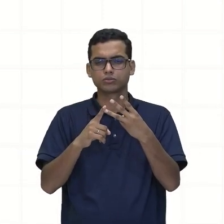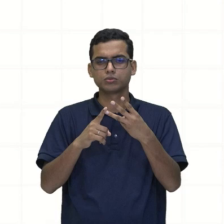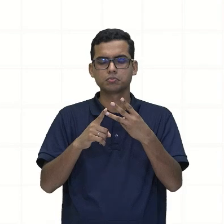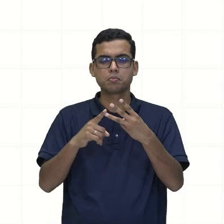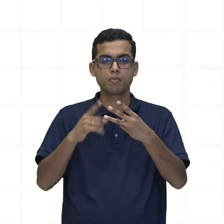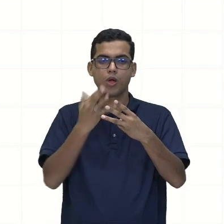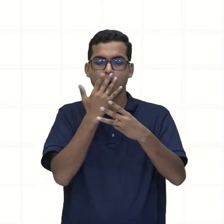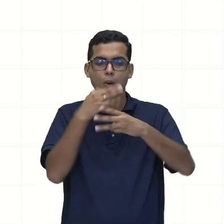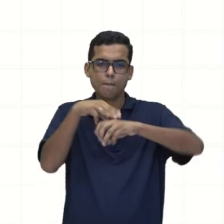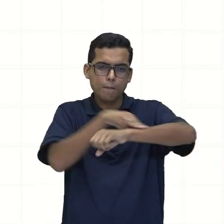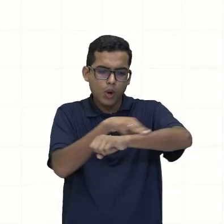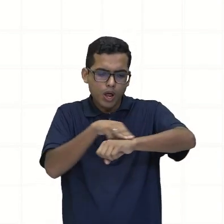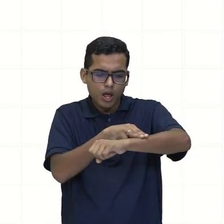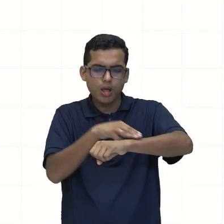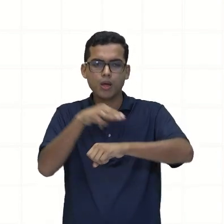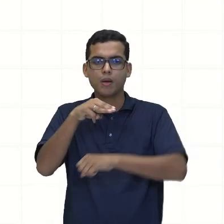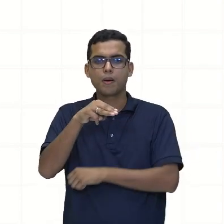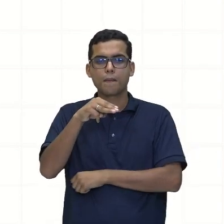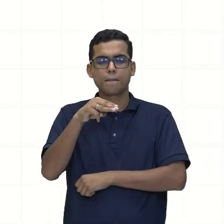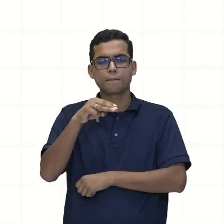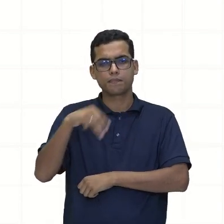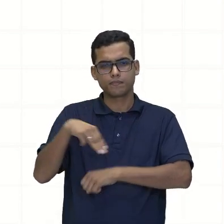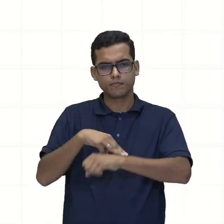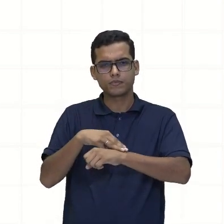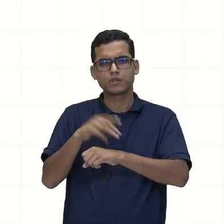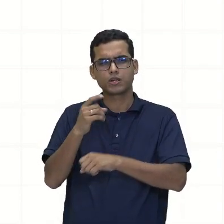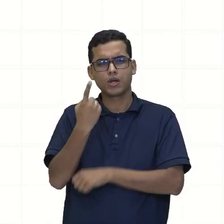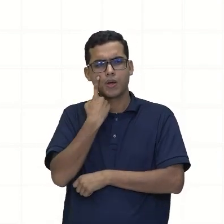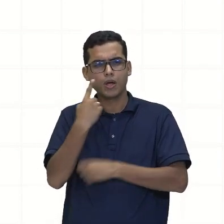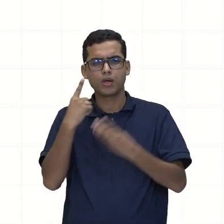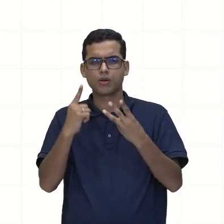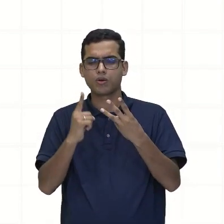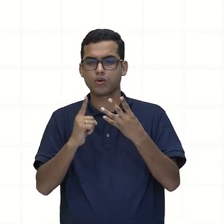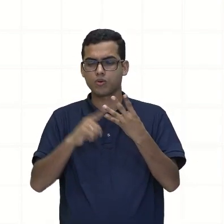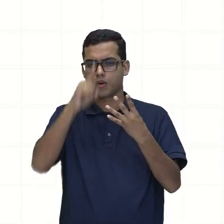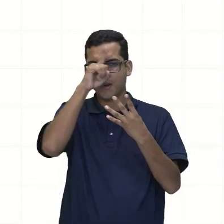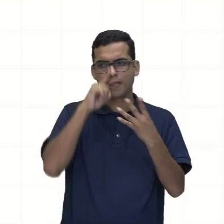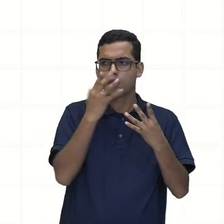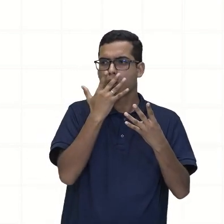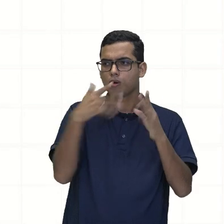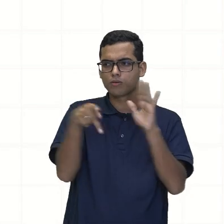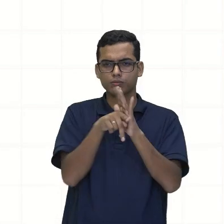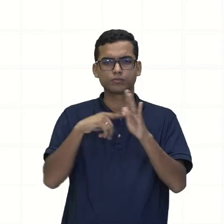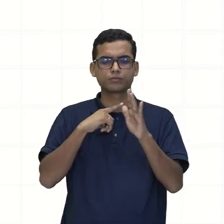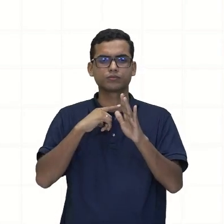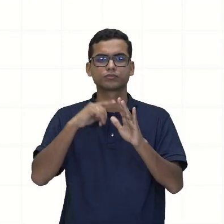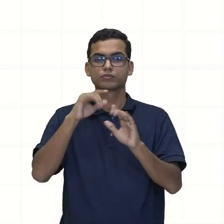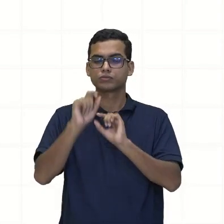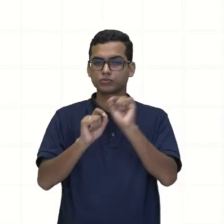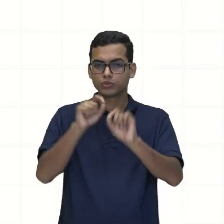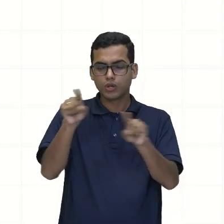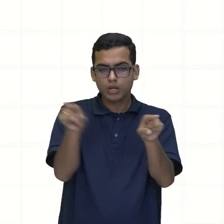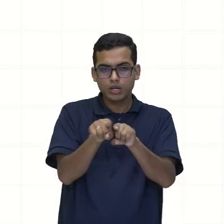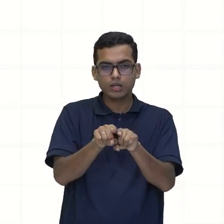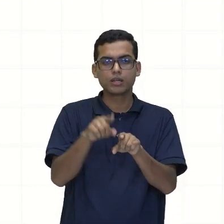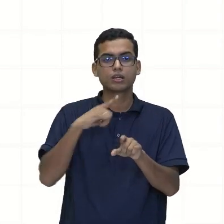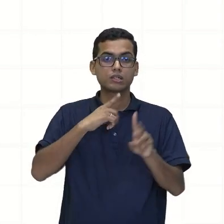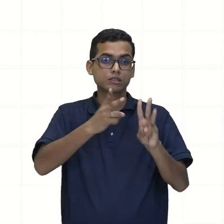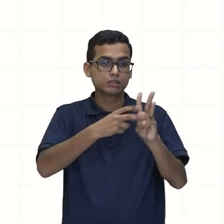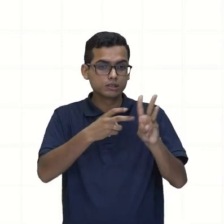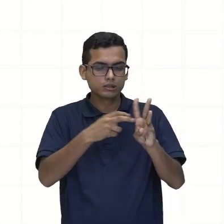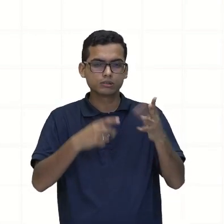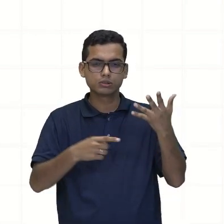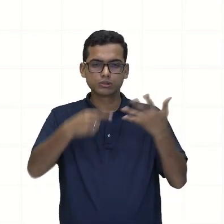amarelo representando aí a cor indígena. E aí verifiquem que o território brasileiro nós vamos ter aí a